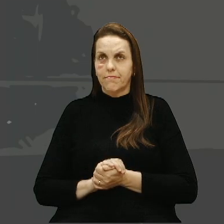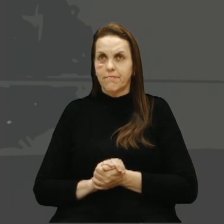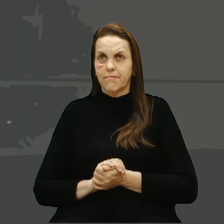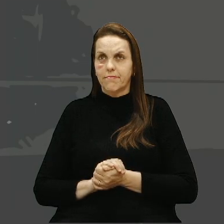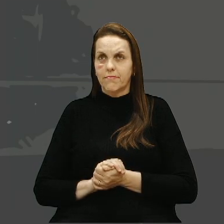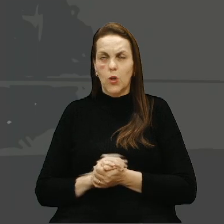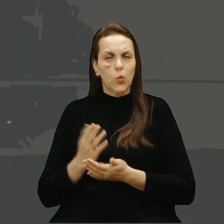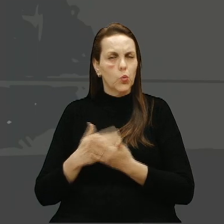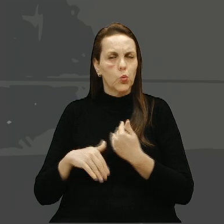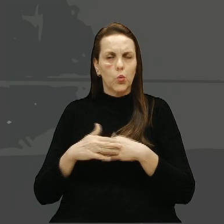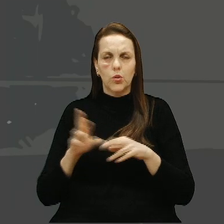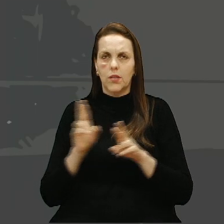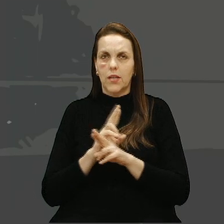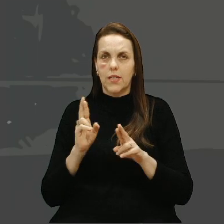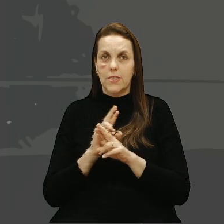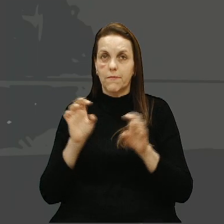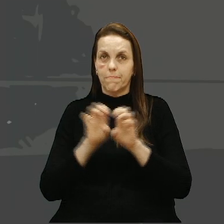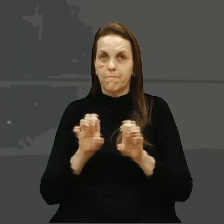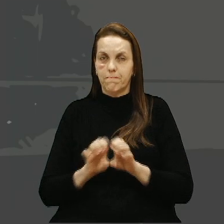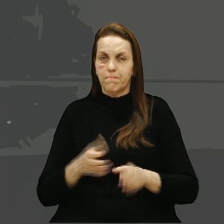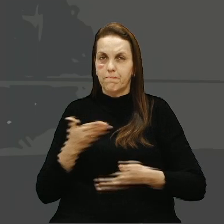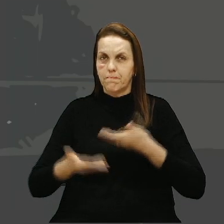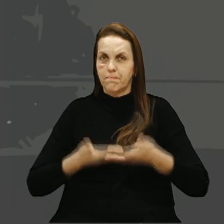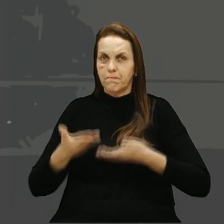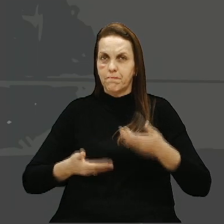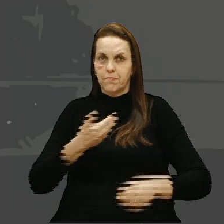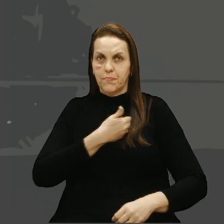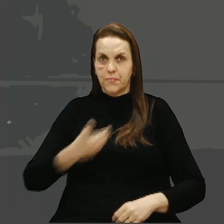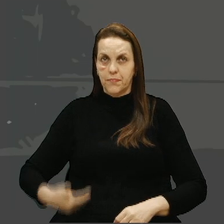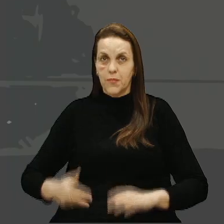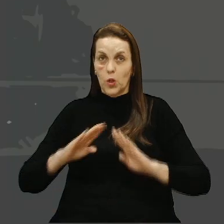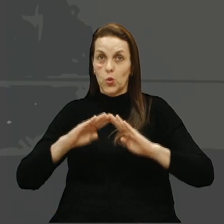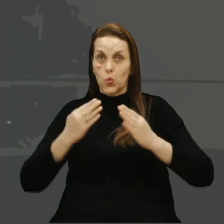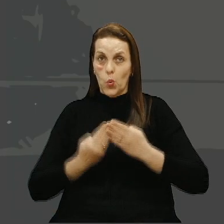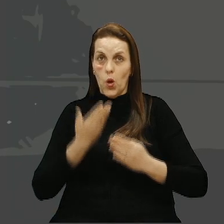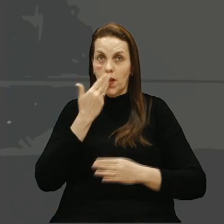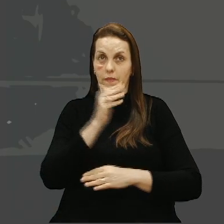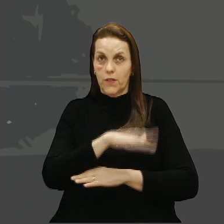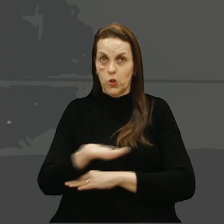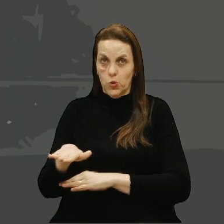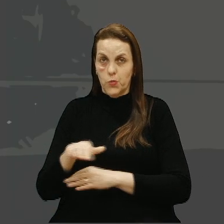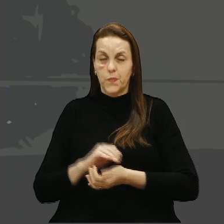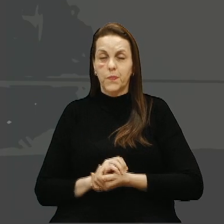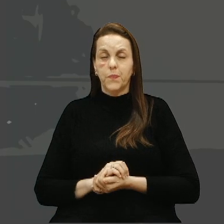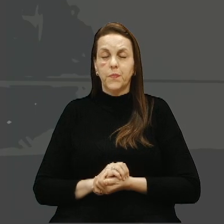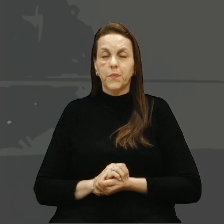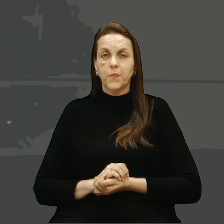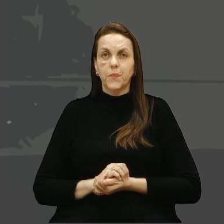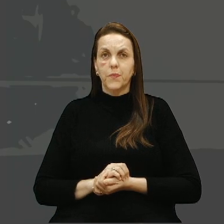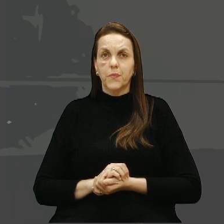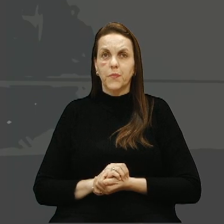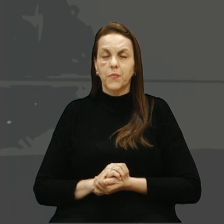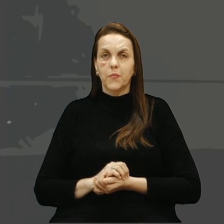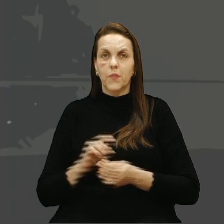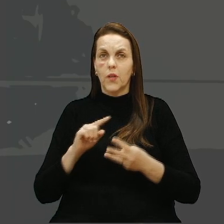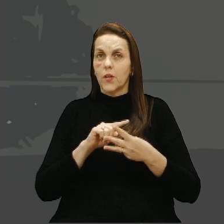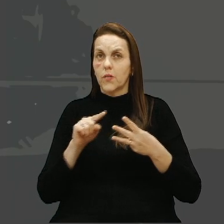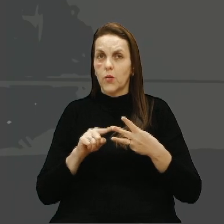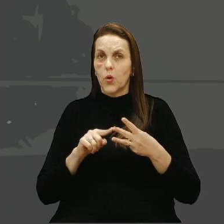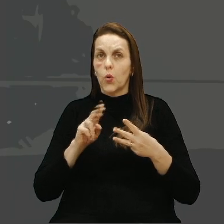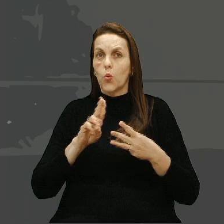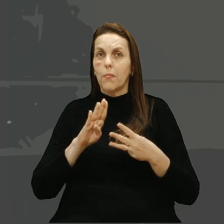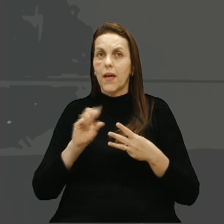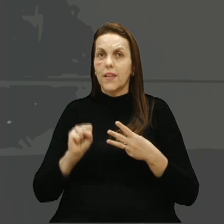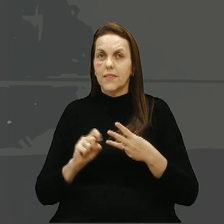todos relacionados a estruturas que envolvem atendimentos públicos. Uma escola de educação infantil, uma unidade básica de saúde